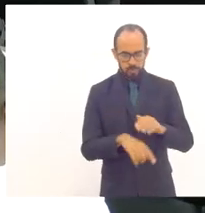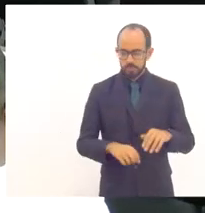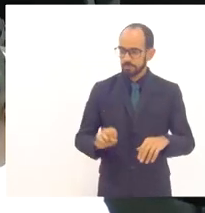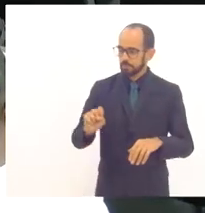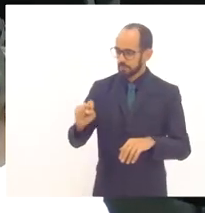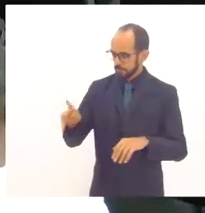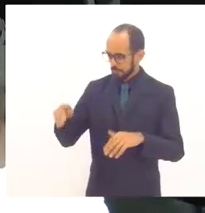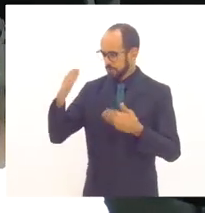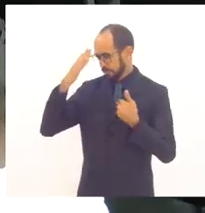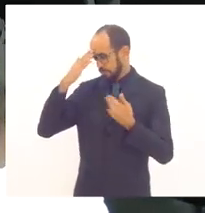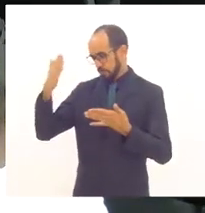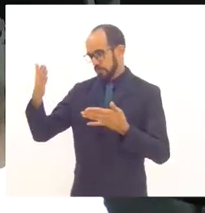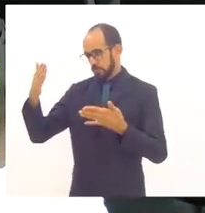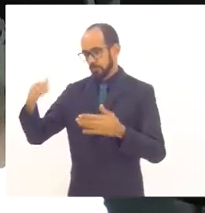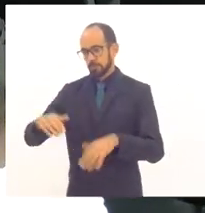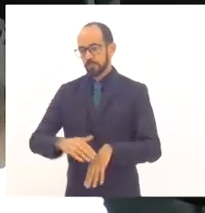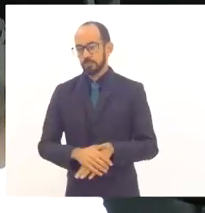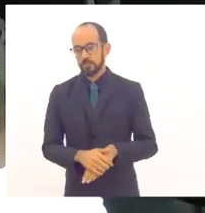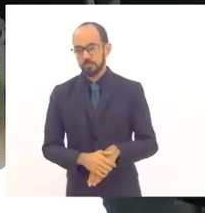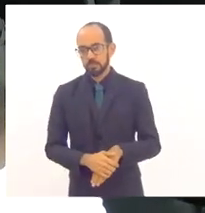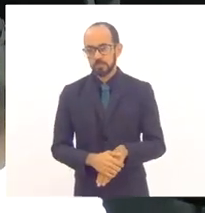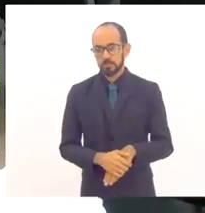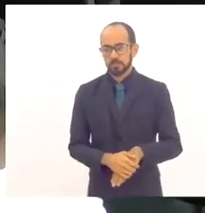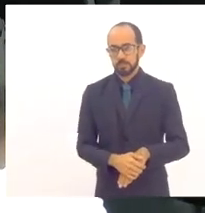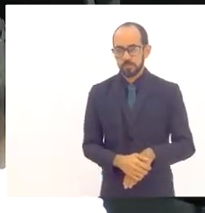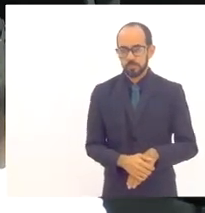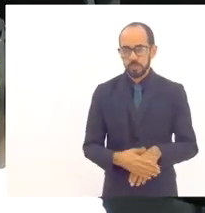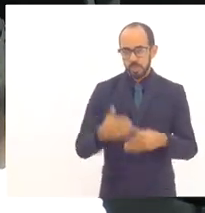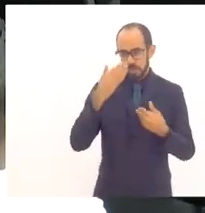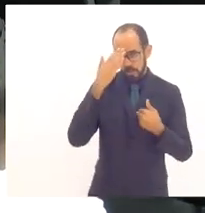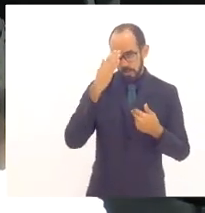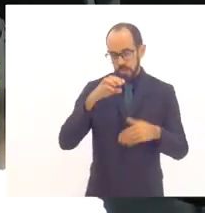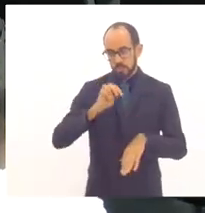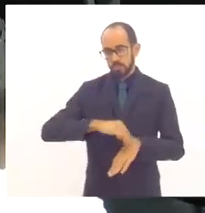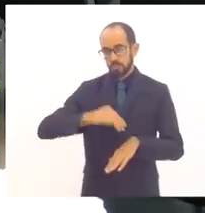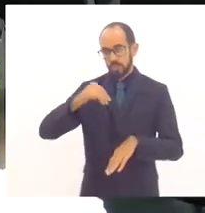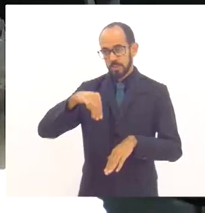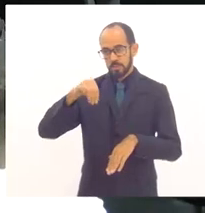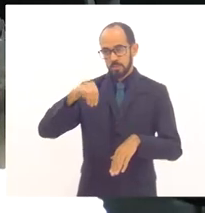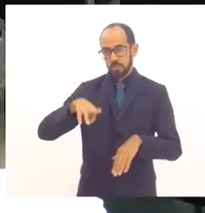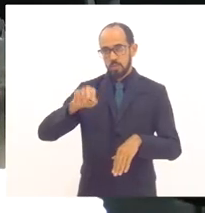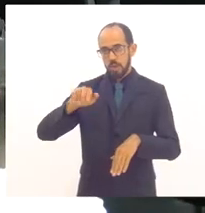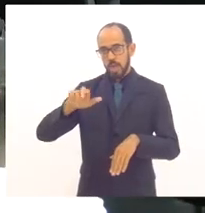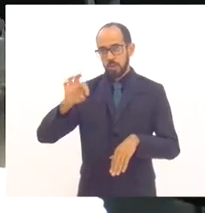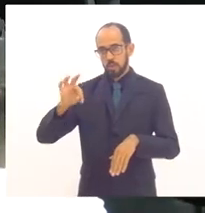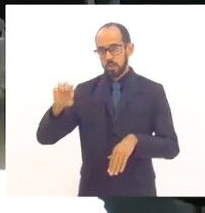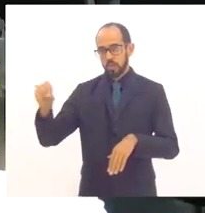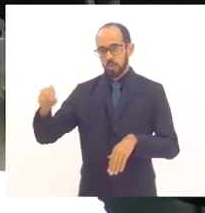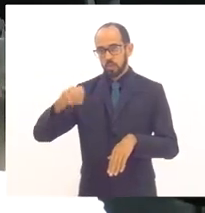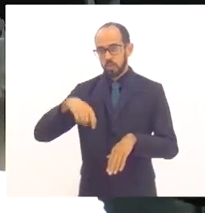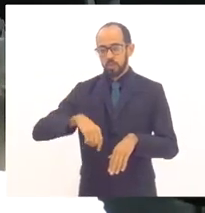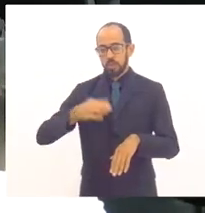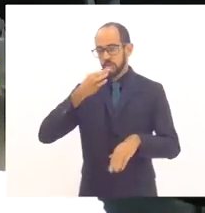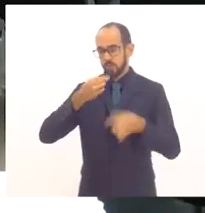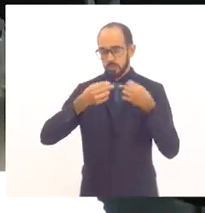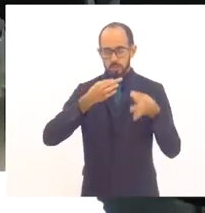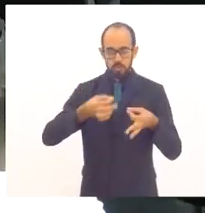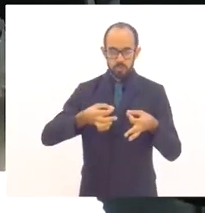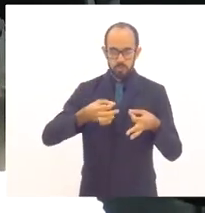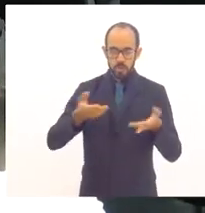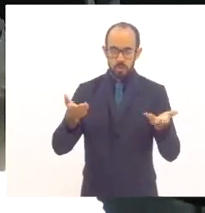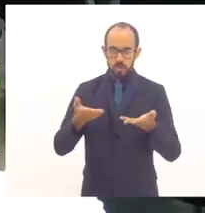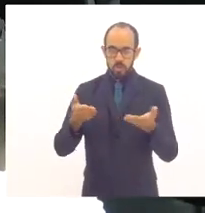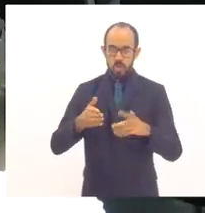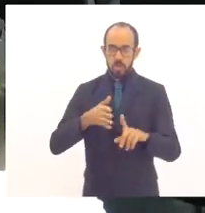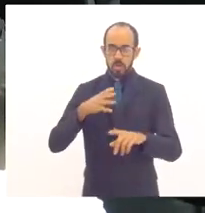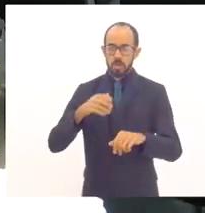Eu agradeço aqui. Eu respondo para ele depois. Peraí, exatamente. Eu agradeço aqui, mestre Mulato, as considerações. Vamos ouvir